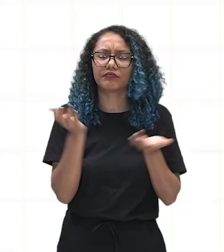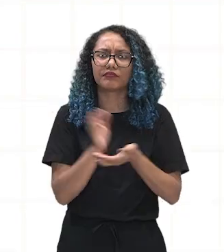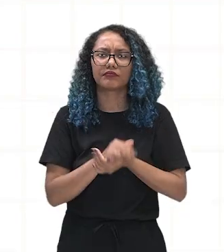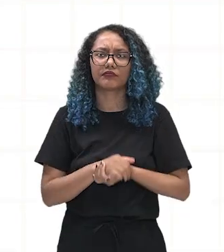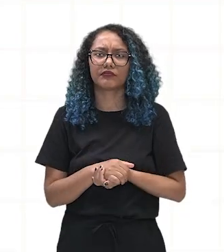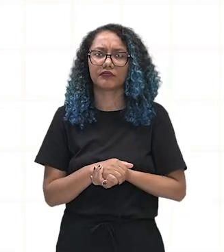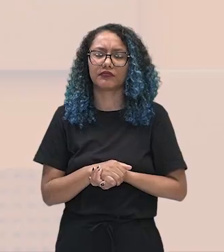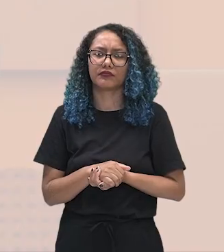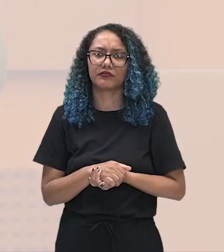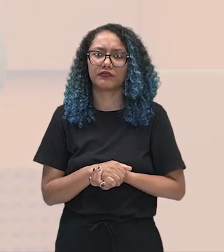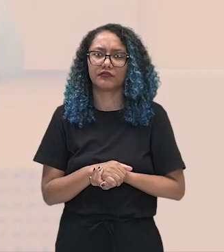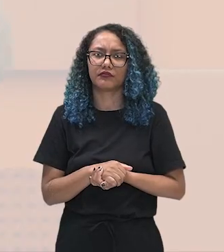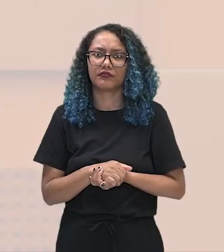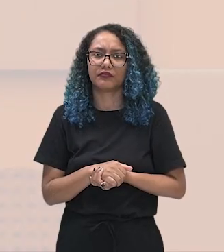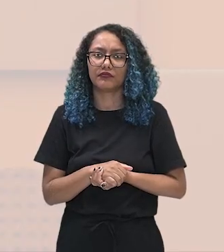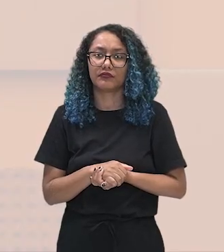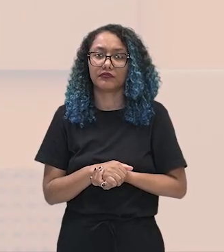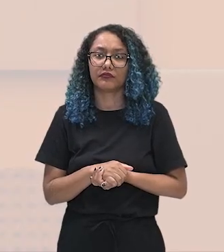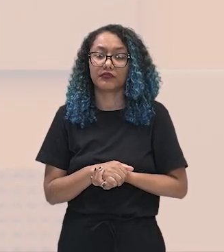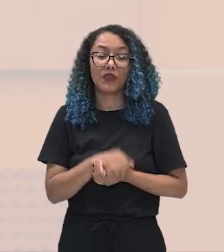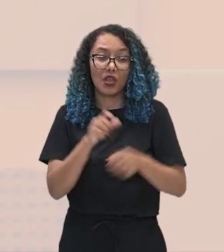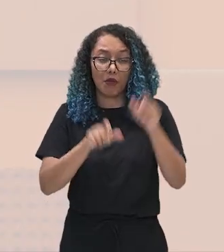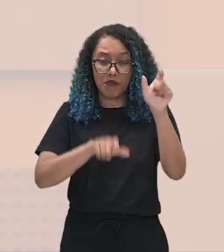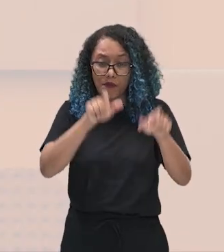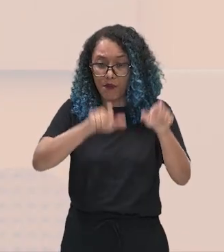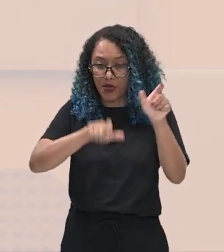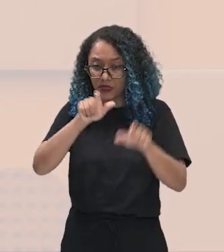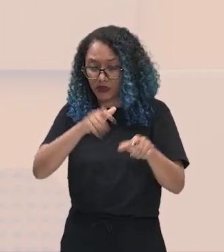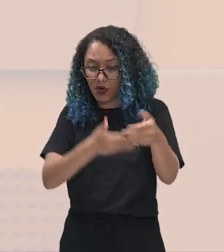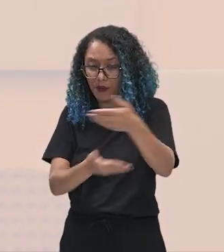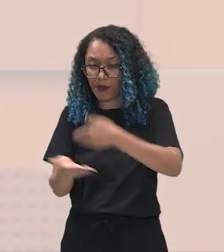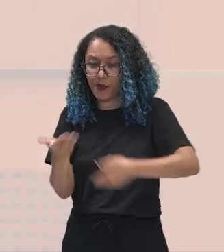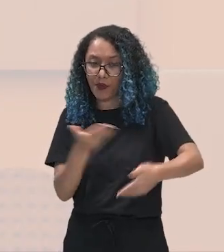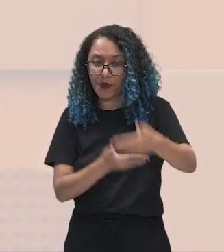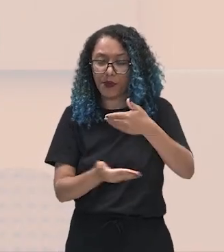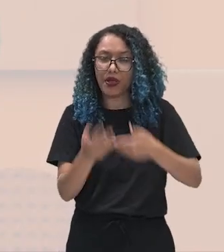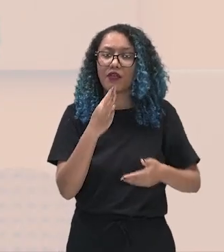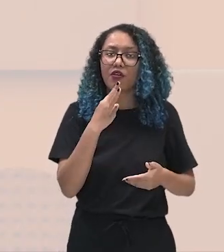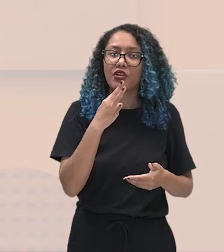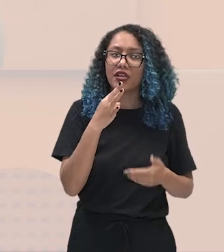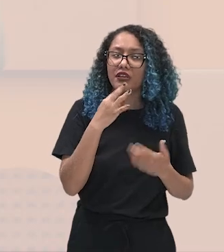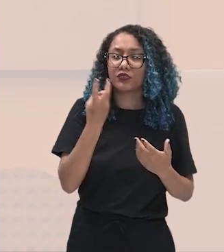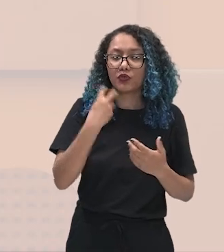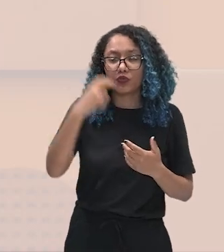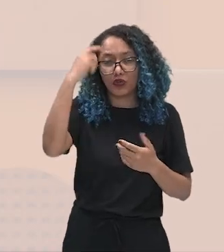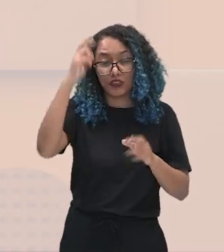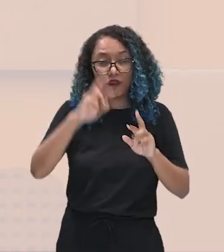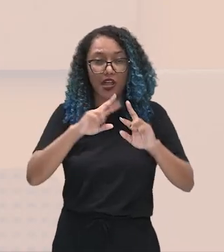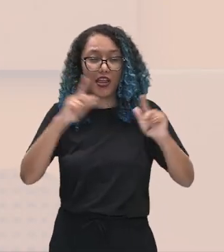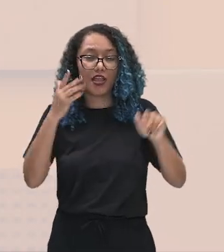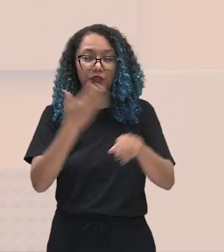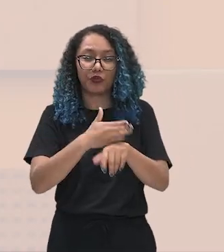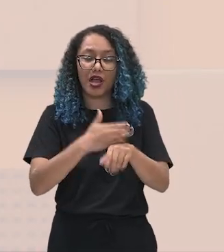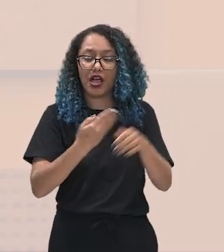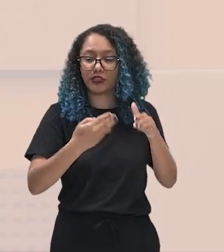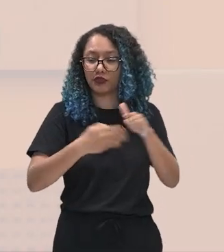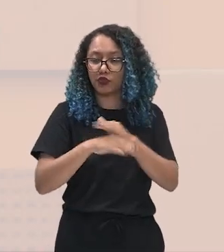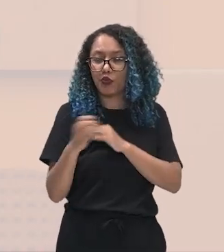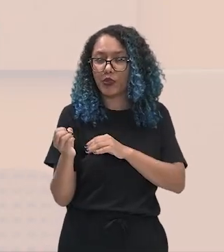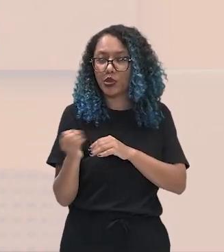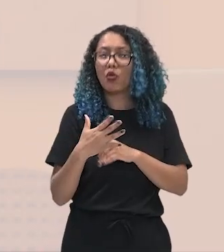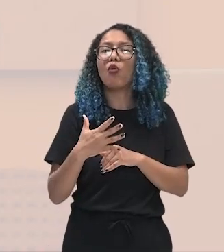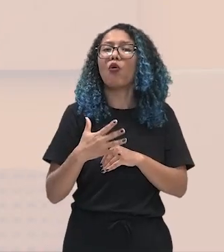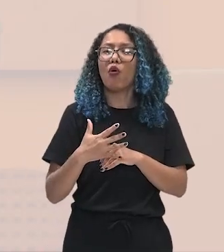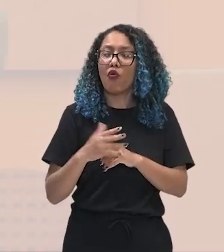fazendo com que as pessoas comecem a ficar conectadas, conhecendo culturas diferentes, práticas diferentes, costumes diferentes.